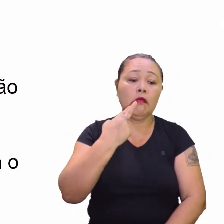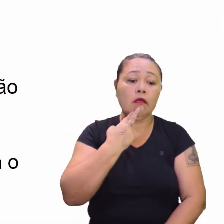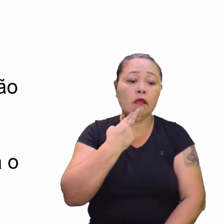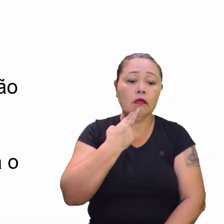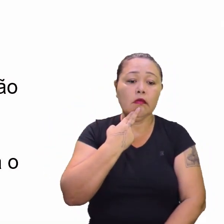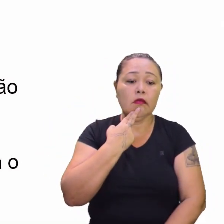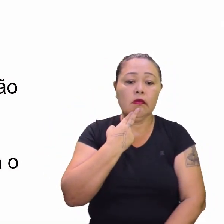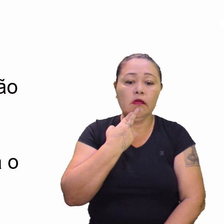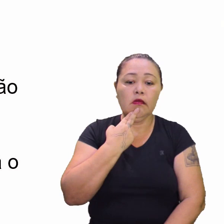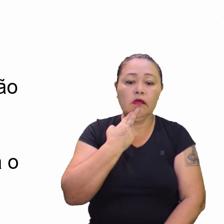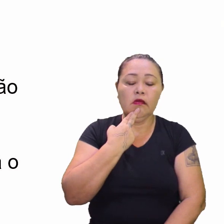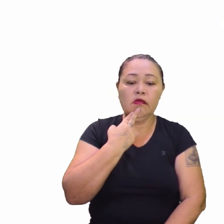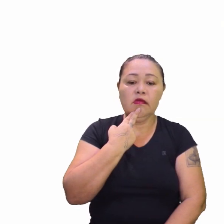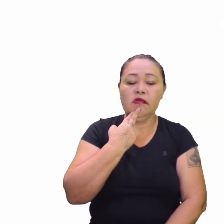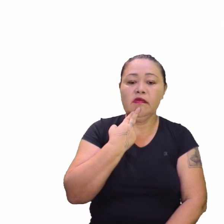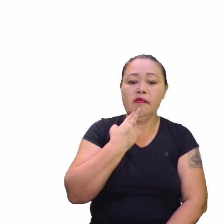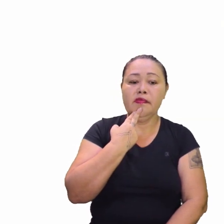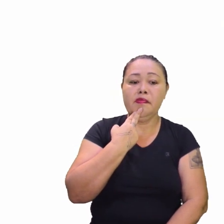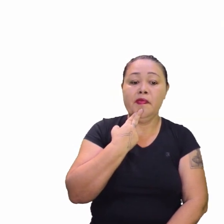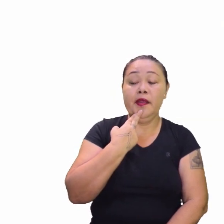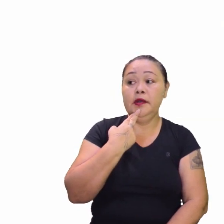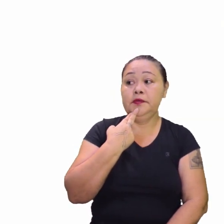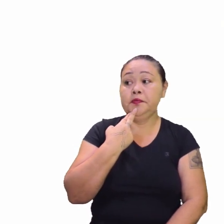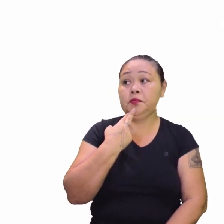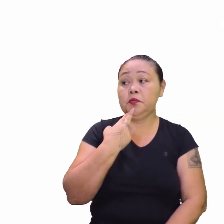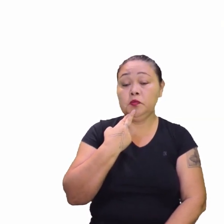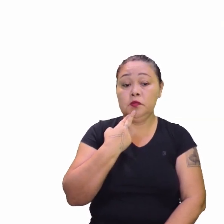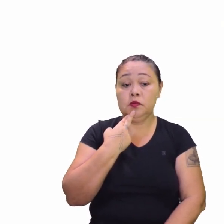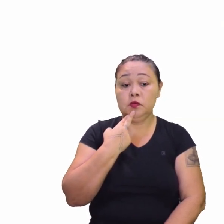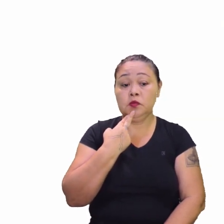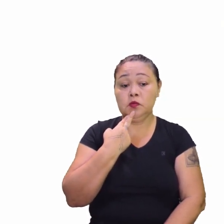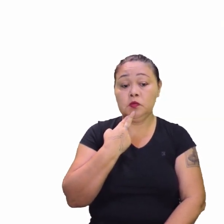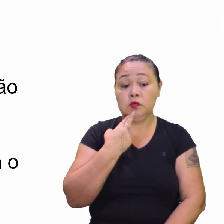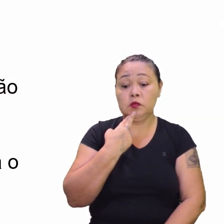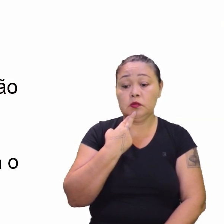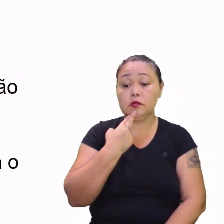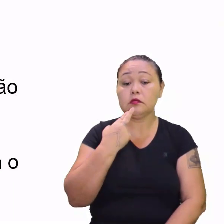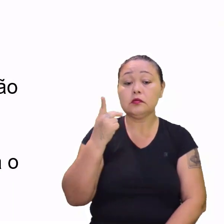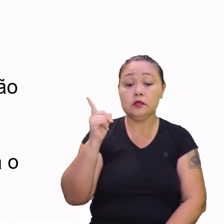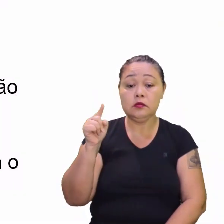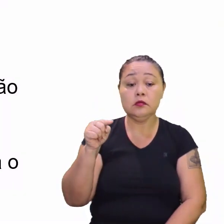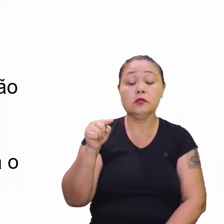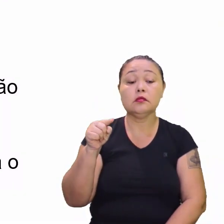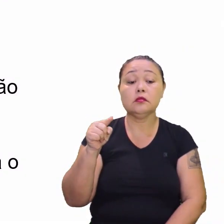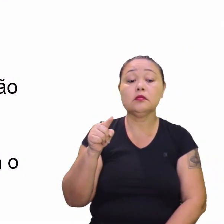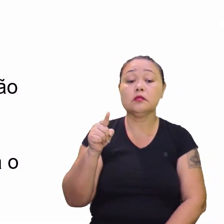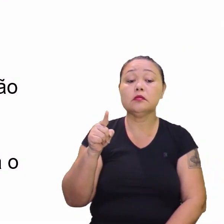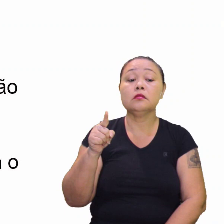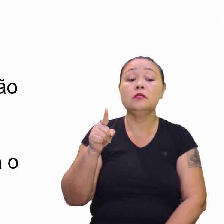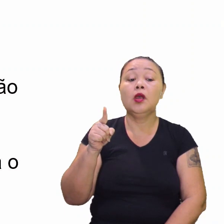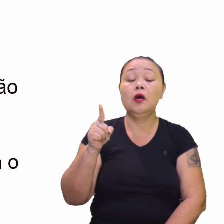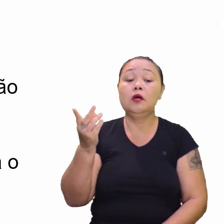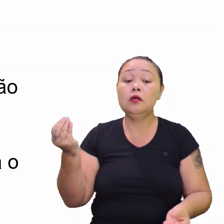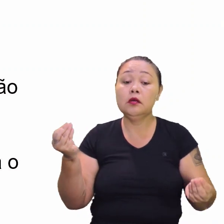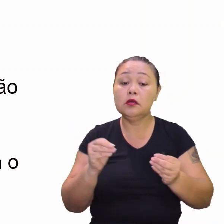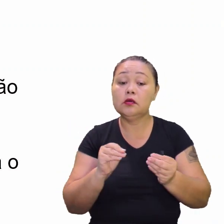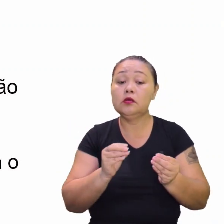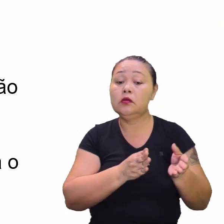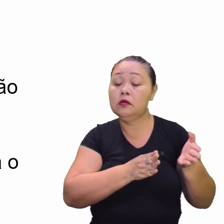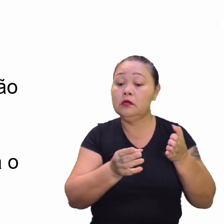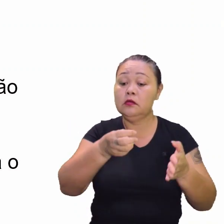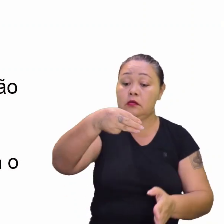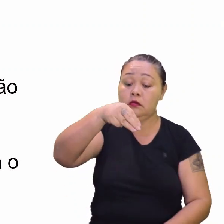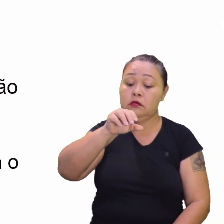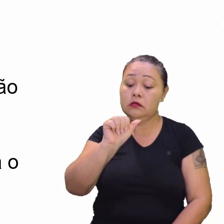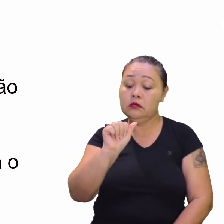Rondônia. E aí, Rogério? O Rio Madeira é o principal rio de Rondônia? Ele é o principal rio de Rondônia? Correto. Formado com a junção